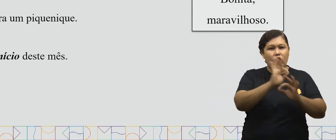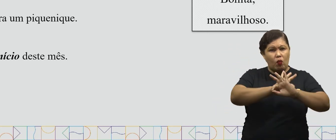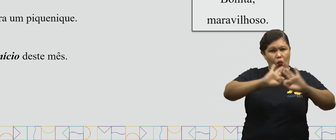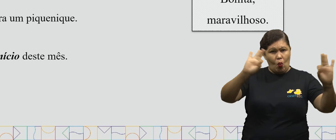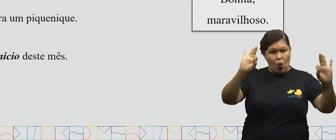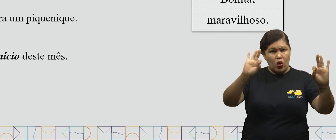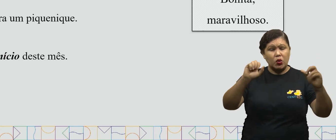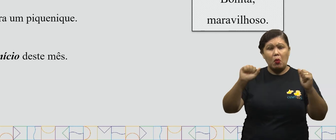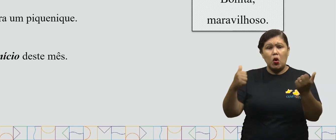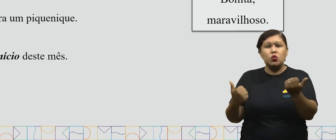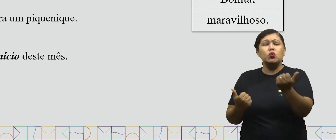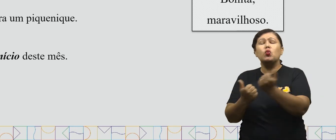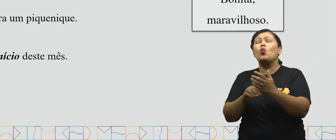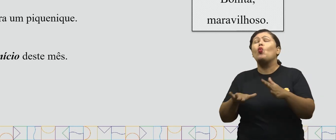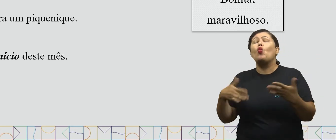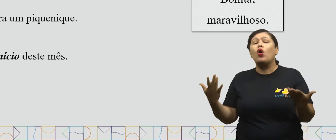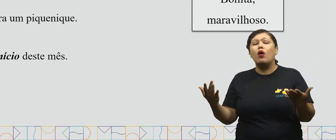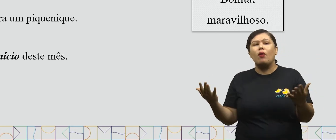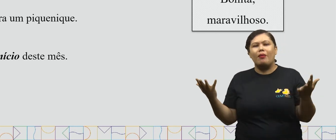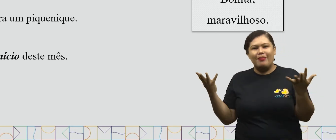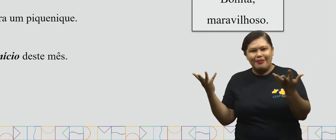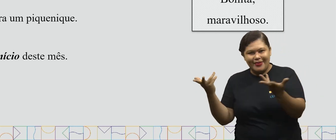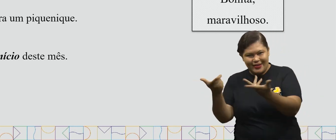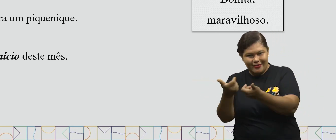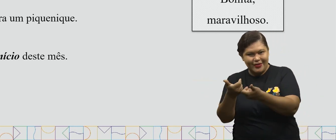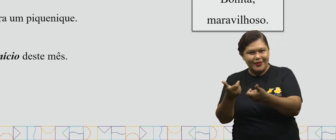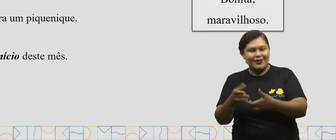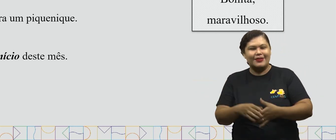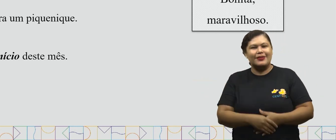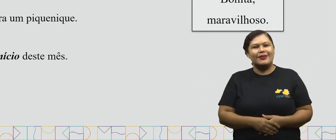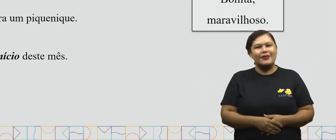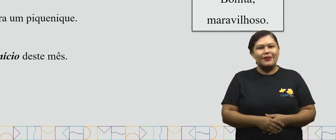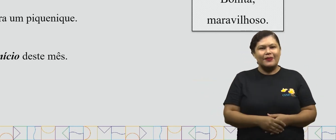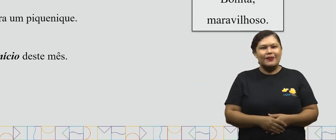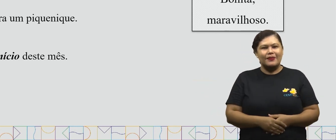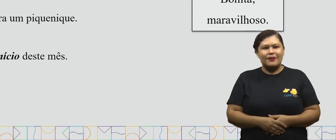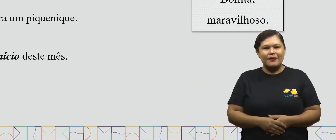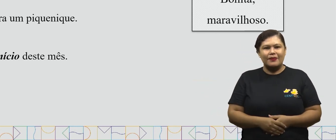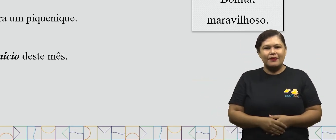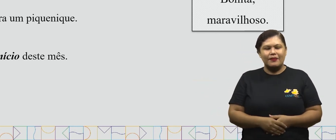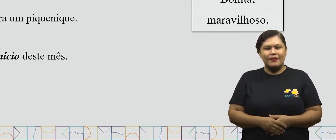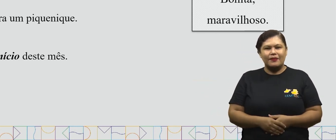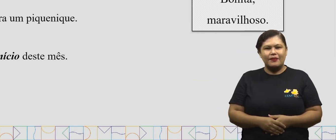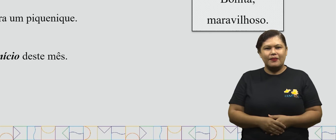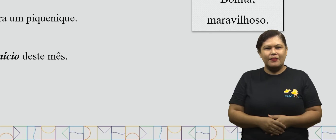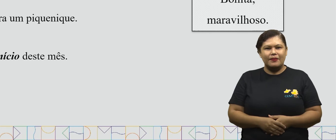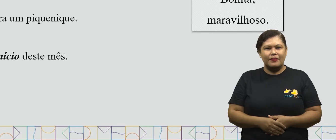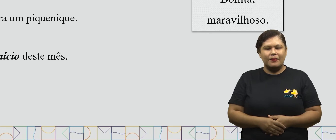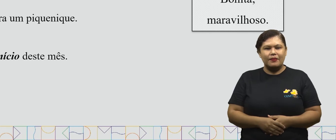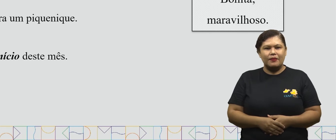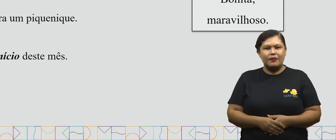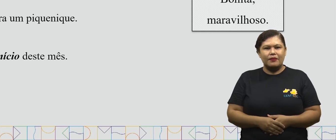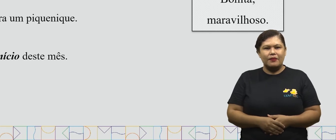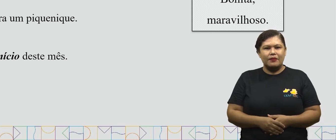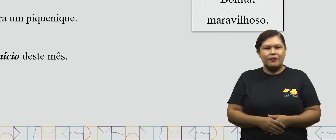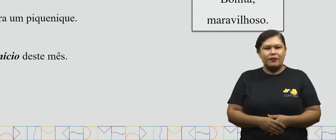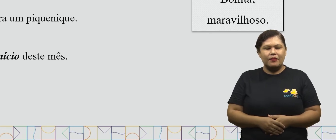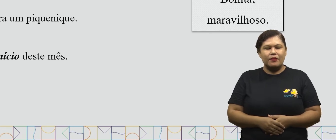bonita. A palavra ótimo também pode ser substituída pela palavra